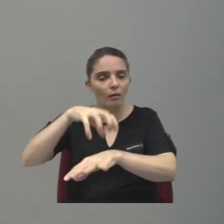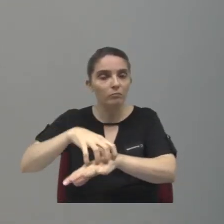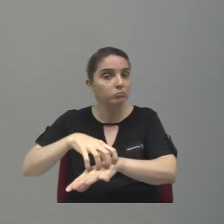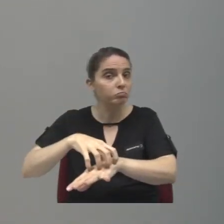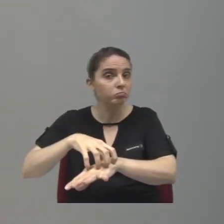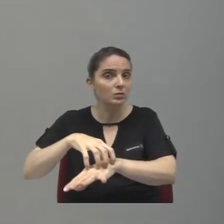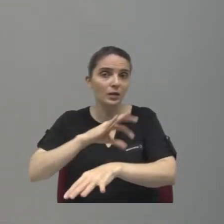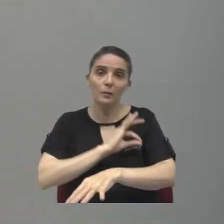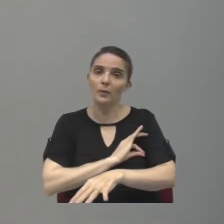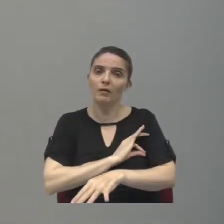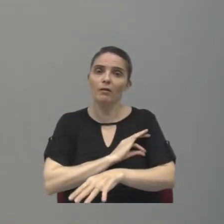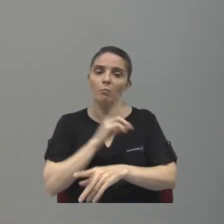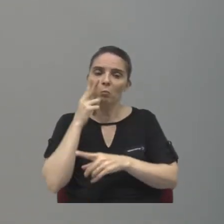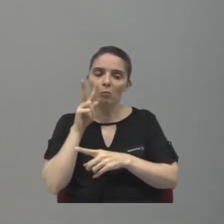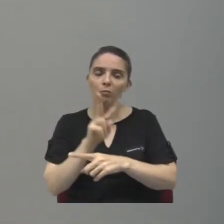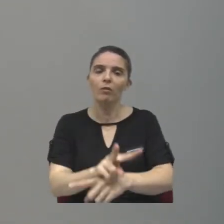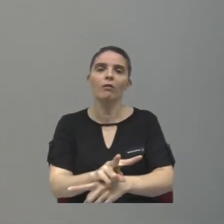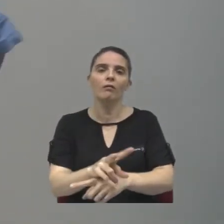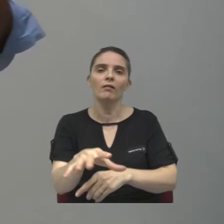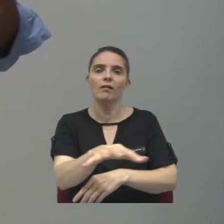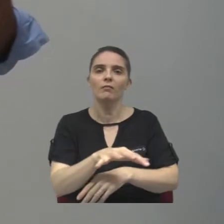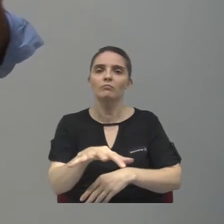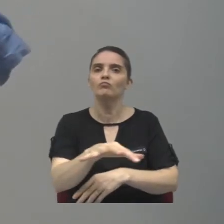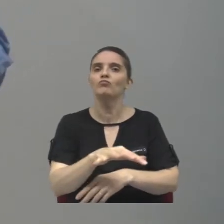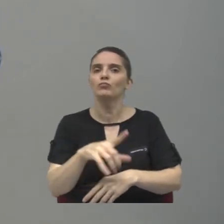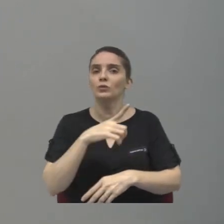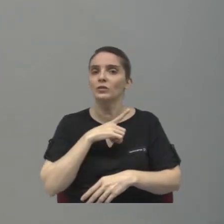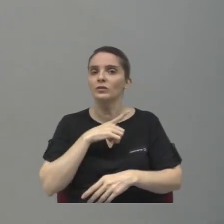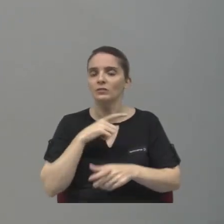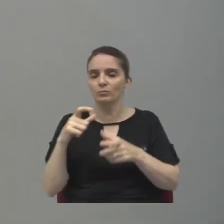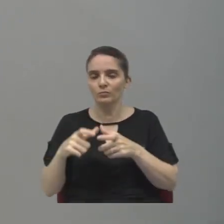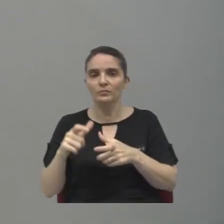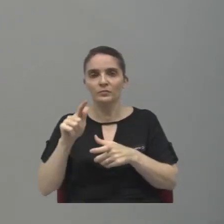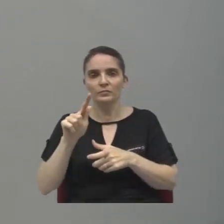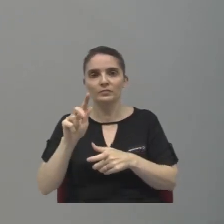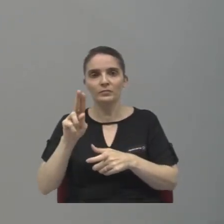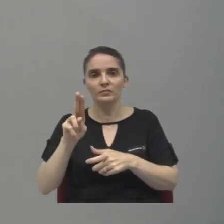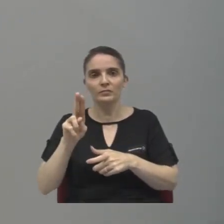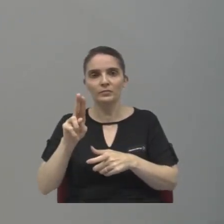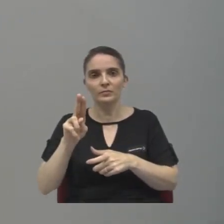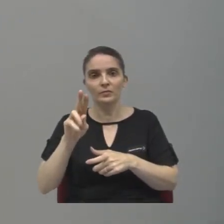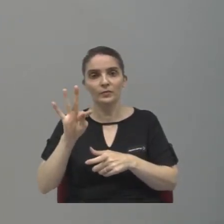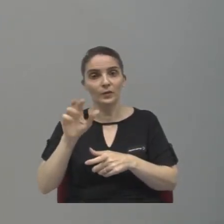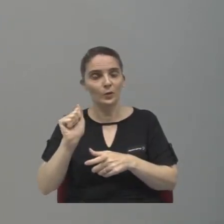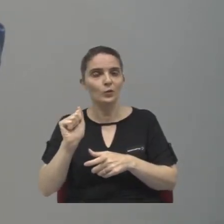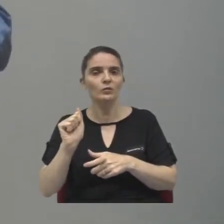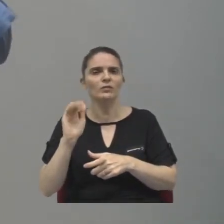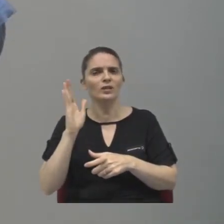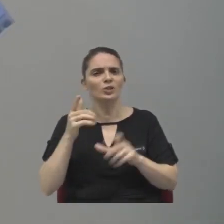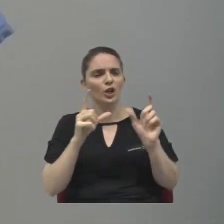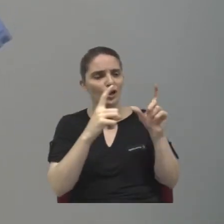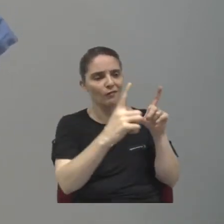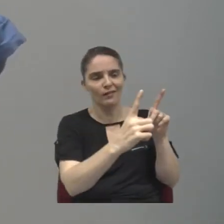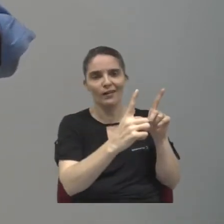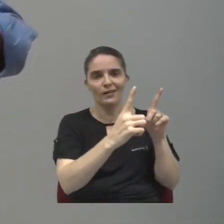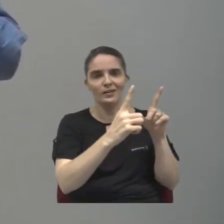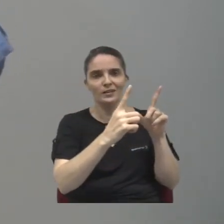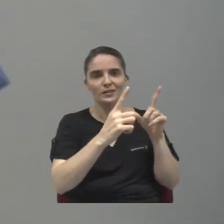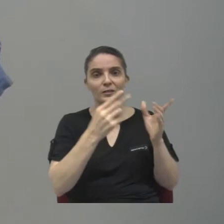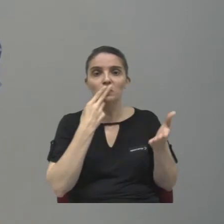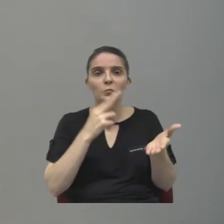para poder guardar aquele patrimônio que tem uma gruta lá e já serviu de cartão postal da cidade e hoje,